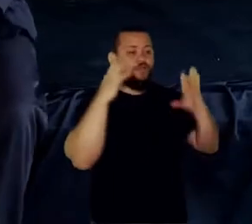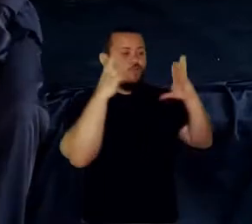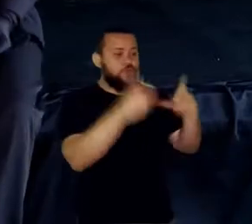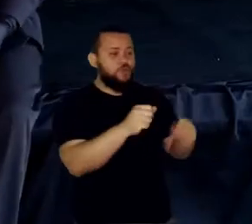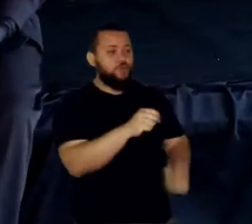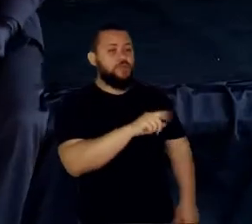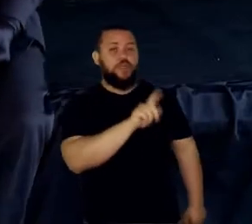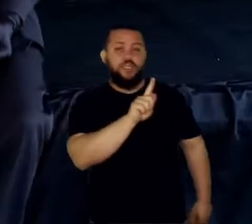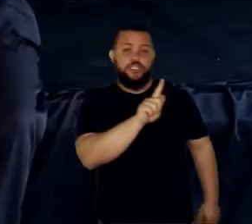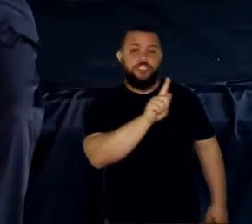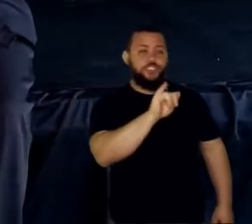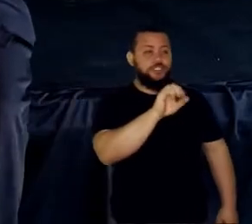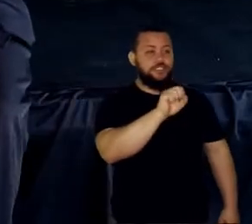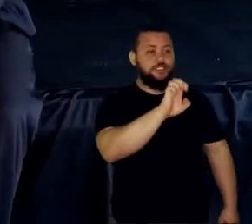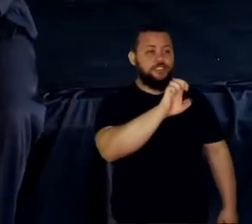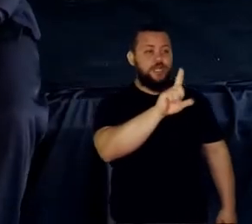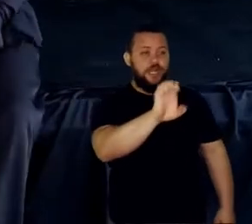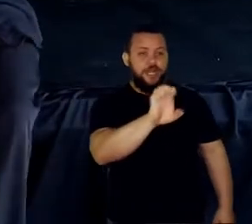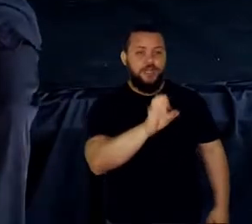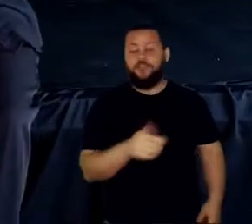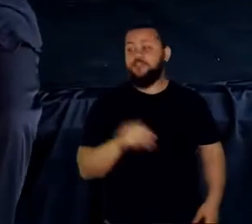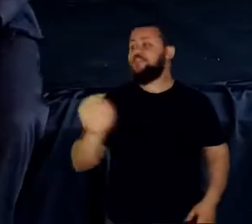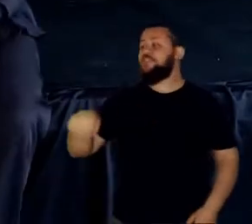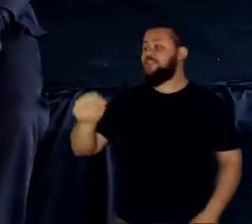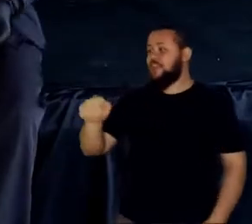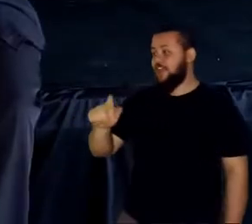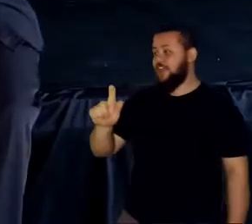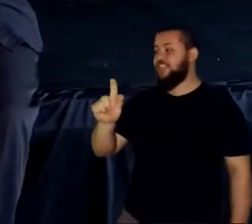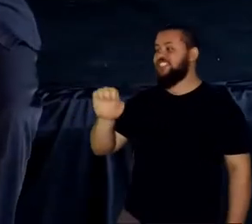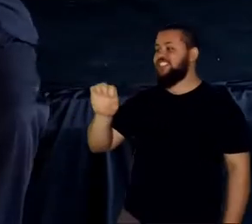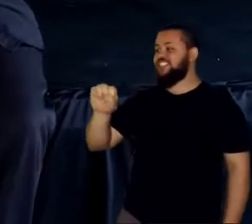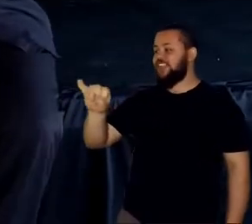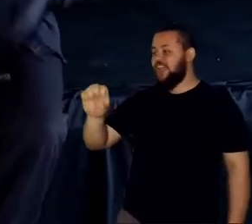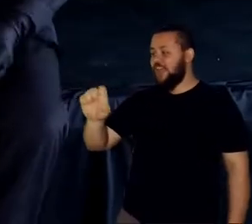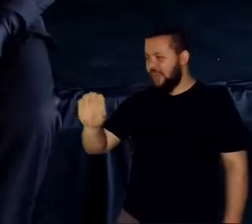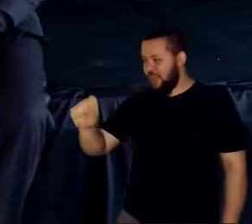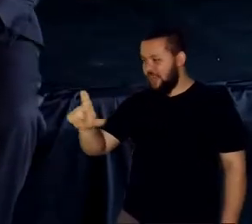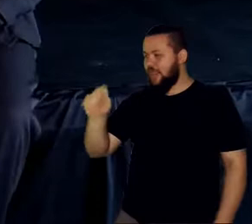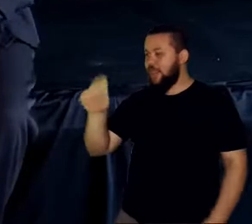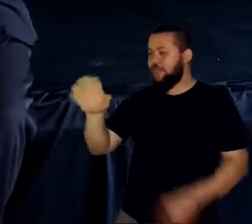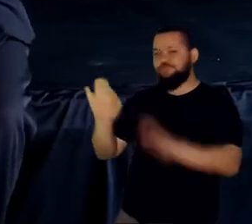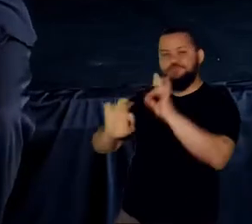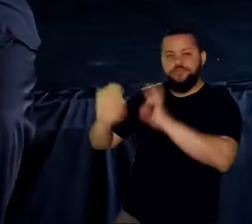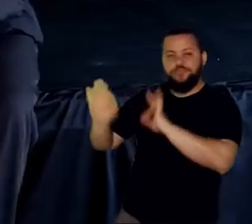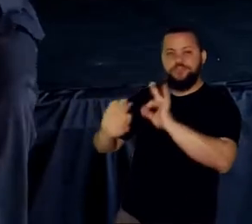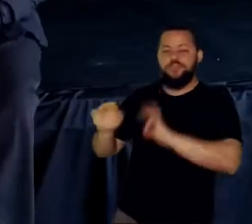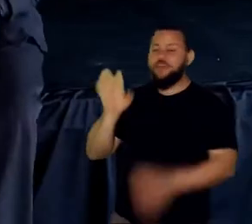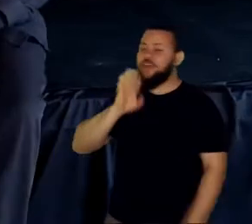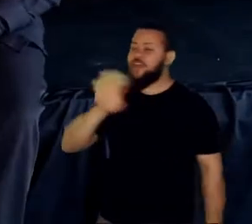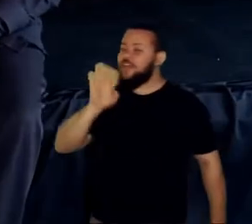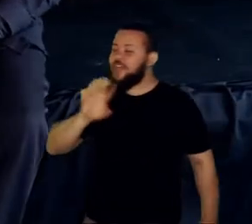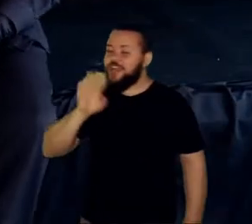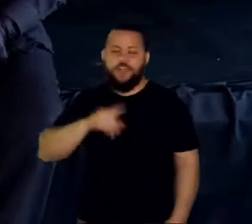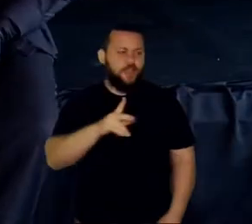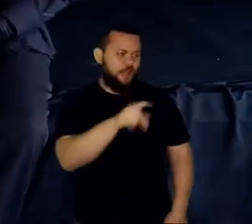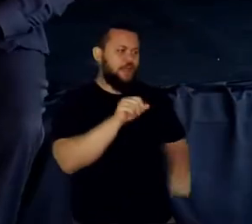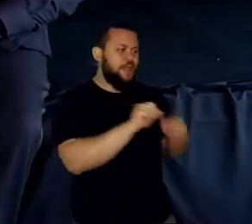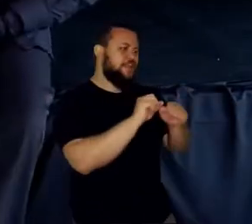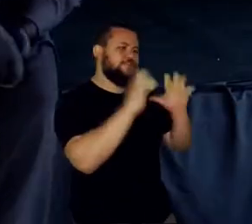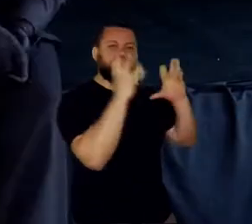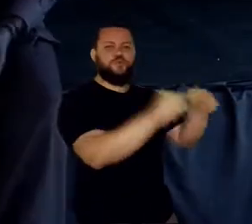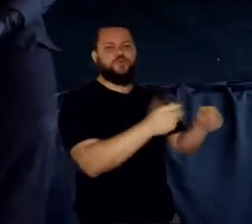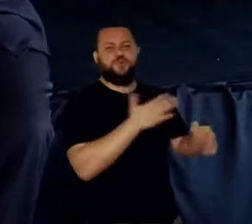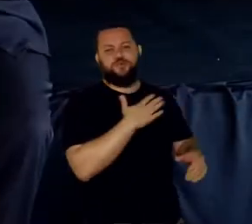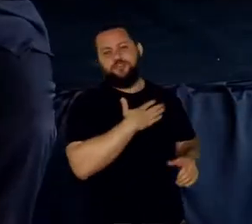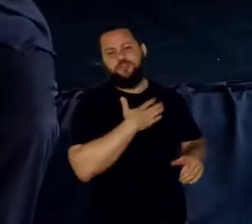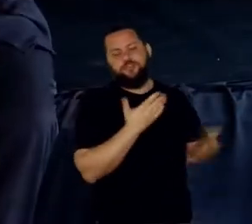minha produtora. Sim, temos a Gisele aqui, a produtora. Muito legal. Mais som, é tudo que ela faz tudo, né? Ela passa os